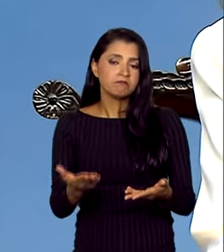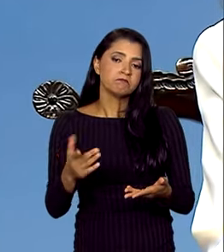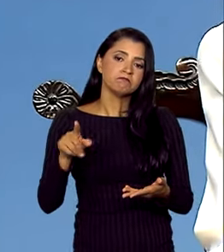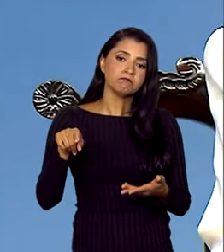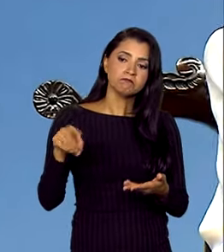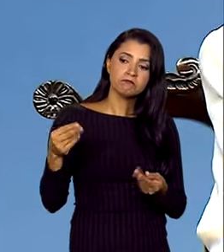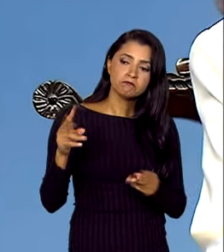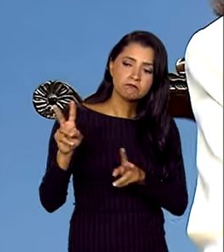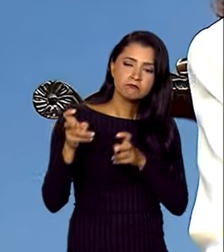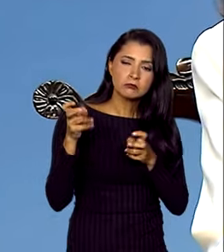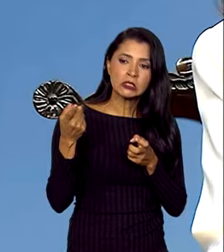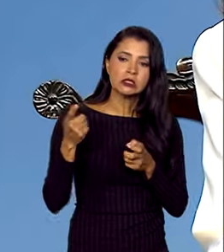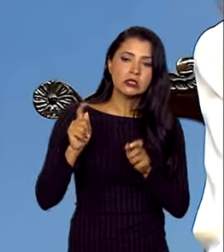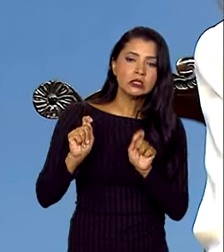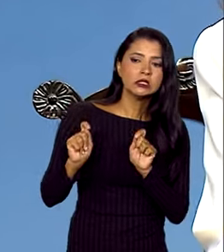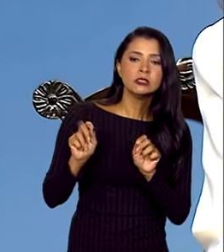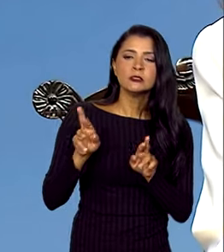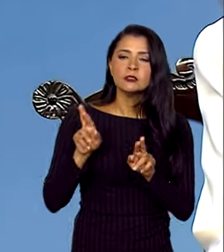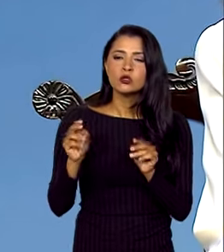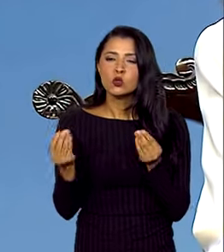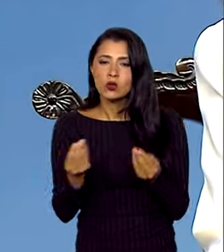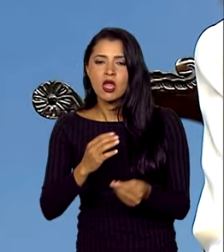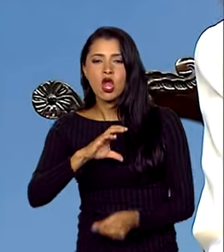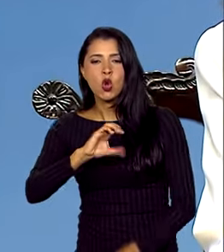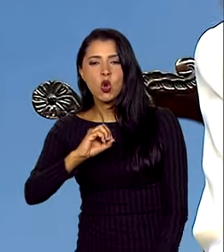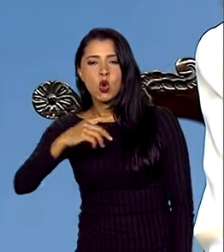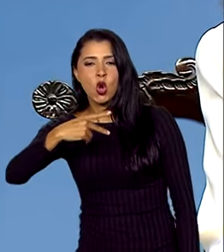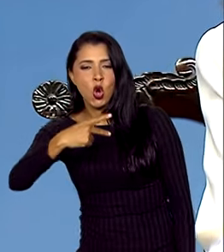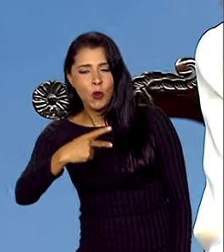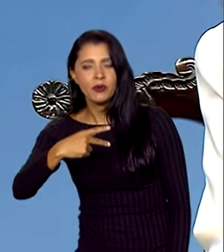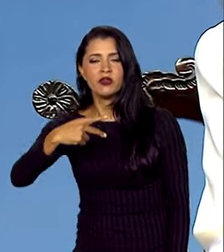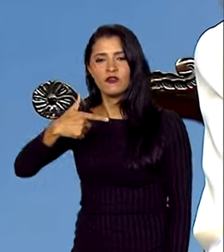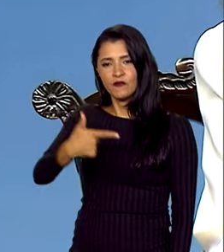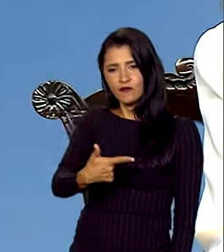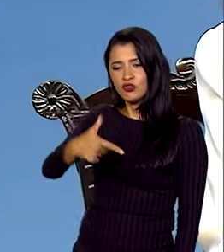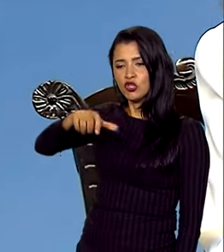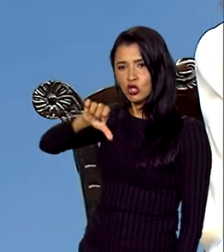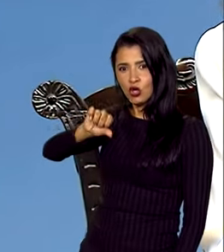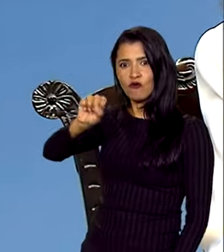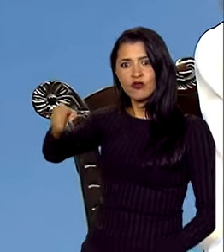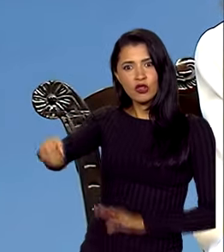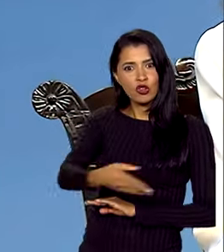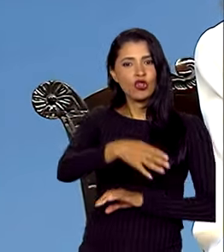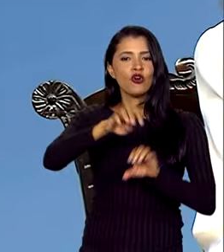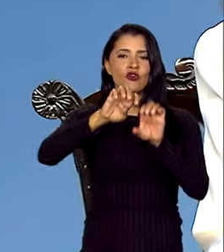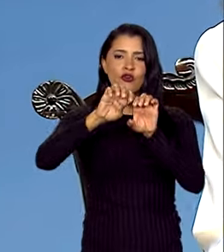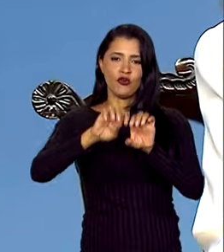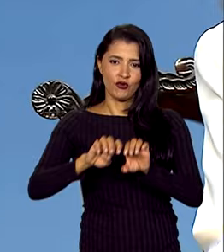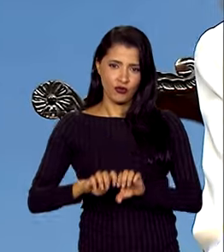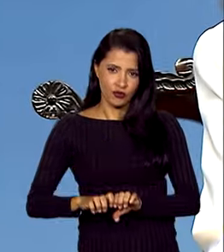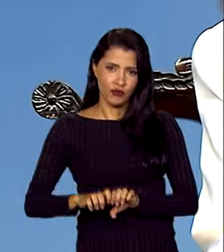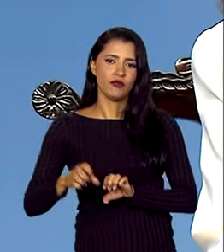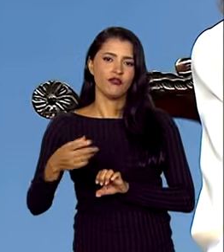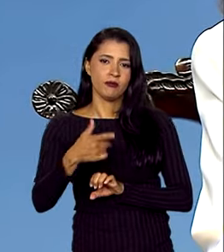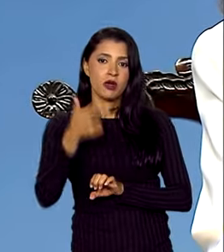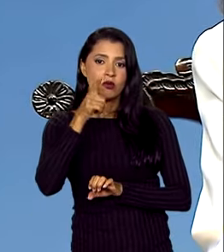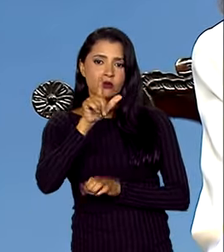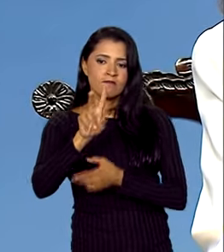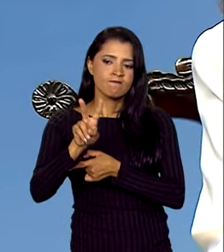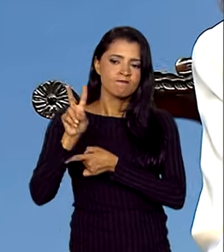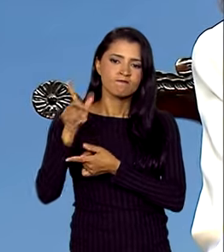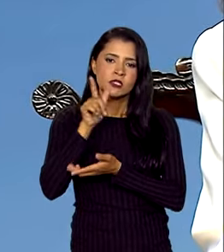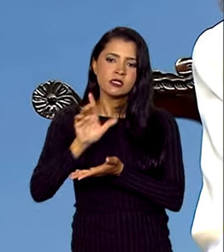principal expectativa que há da COP29, que é uma nova estrutura para se financiar